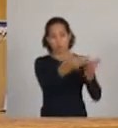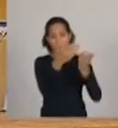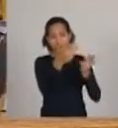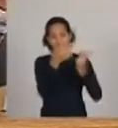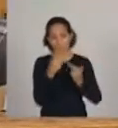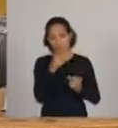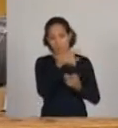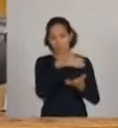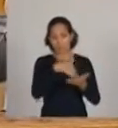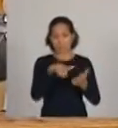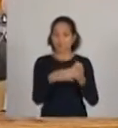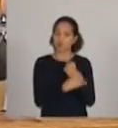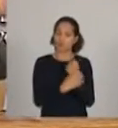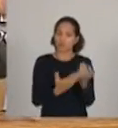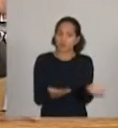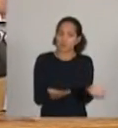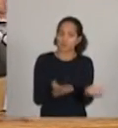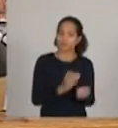E você